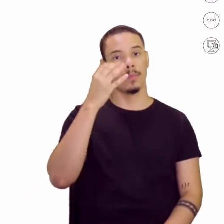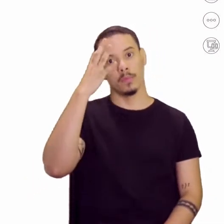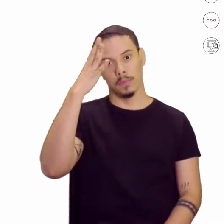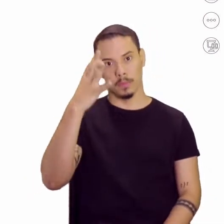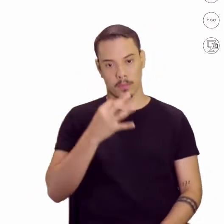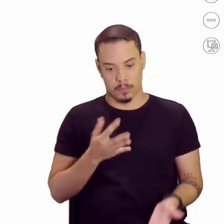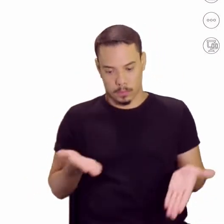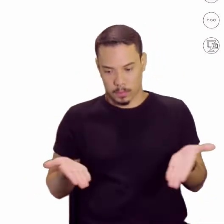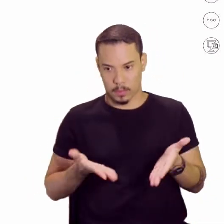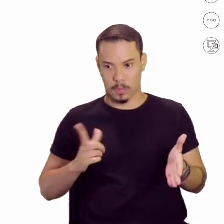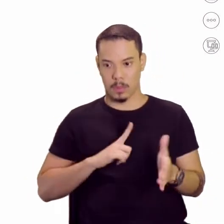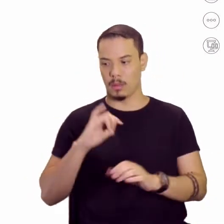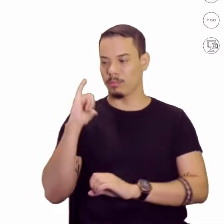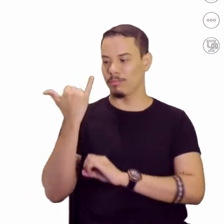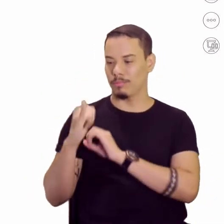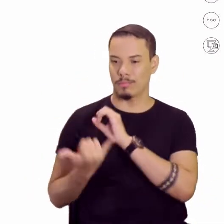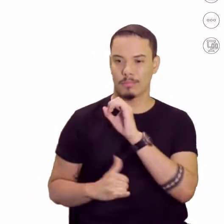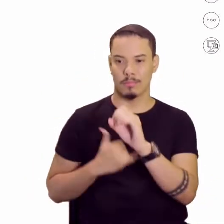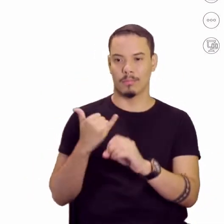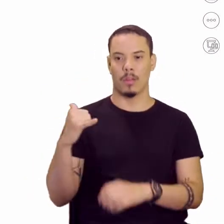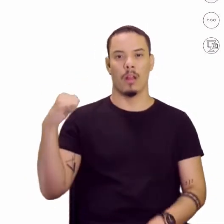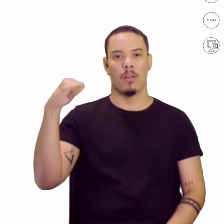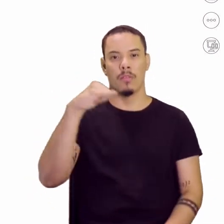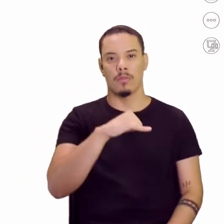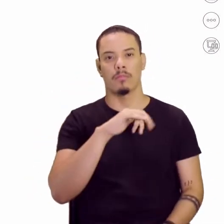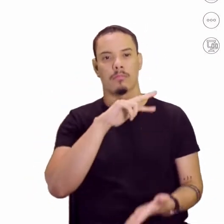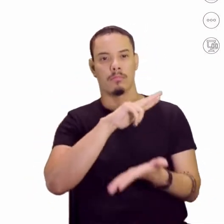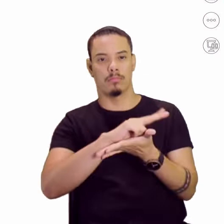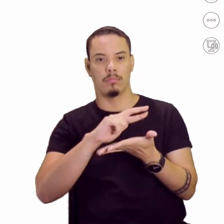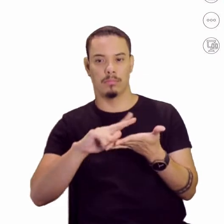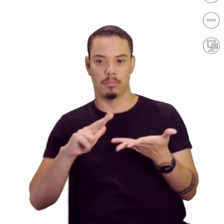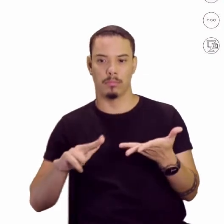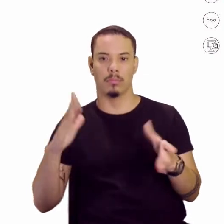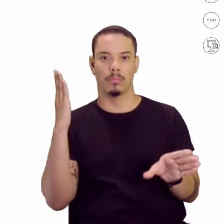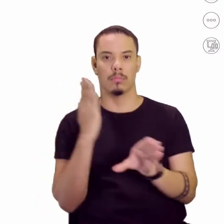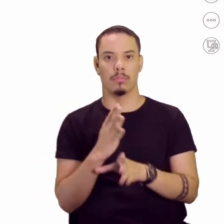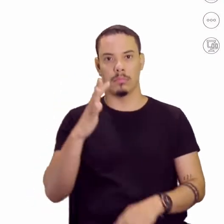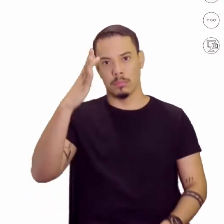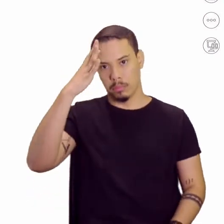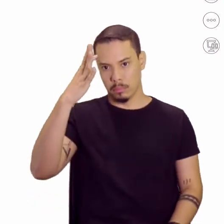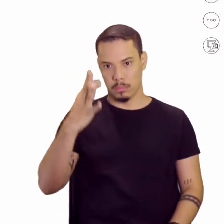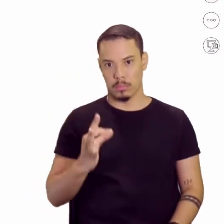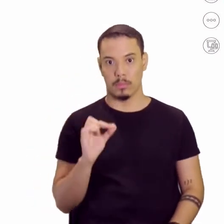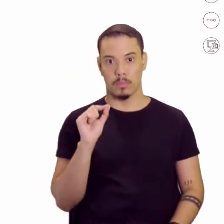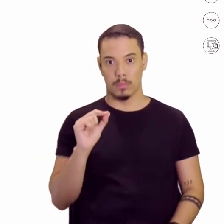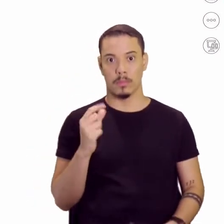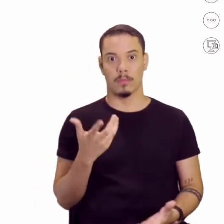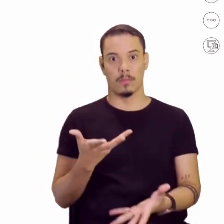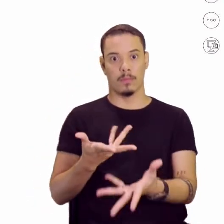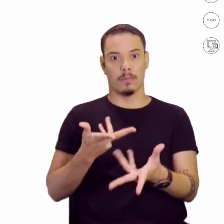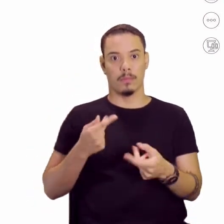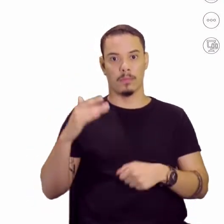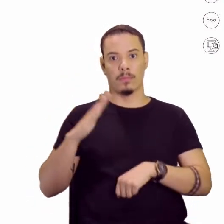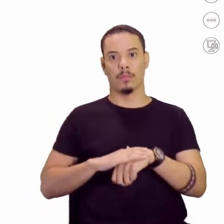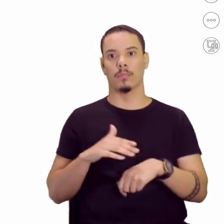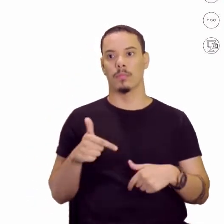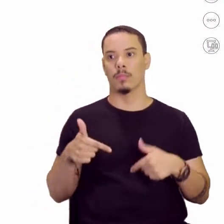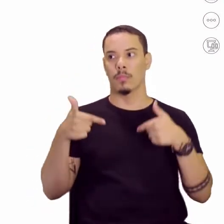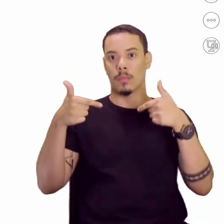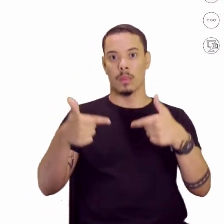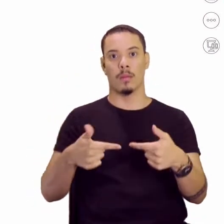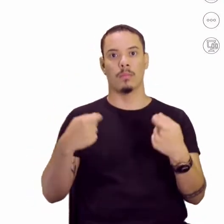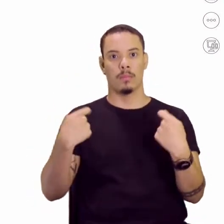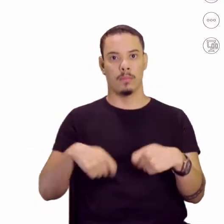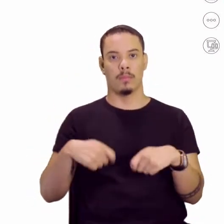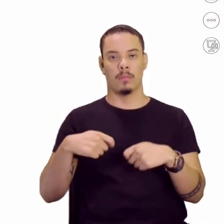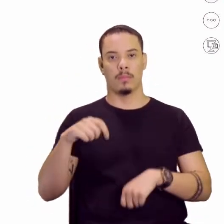hoje nós temos satélite, aviões, etc., porque entendia justamente como vencer essa ação da gravidade, entender que existia